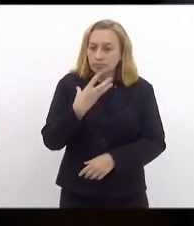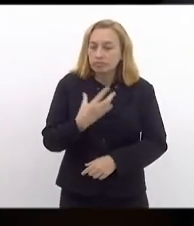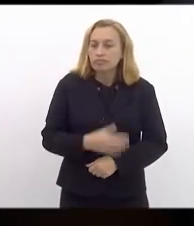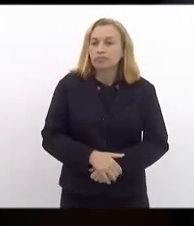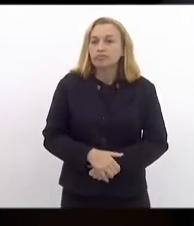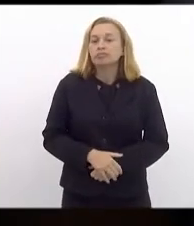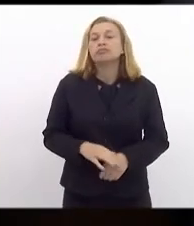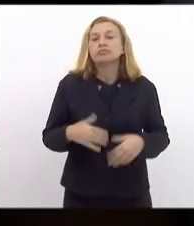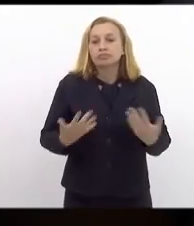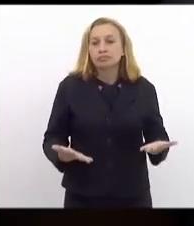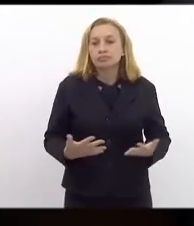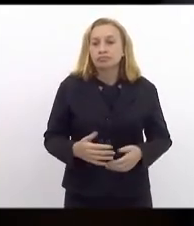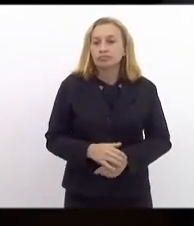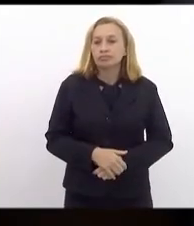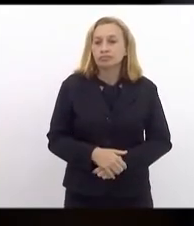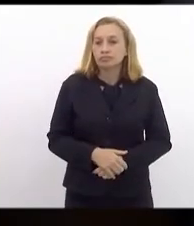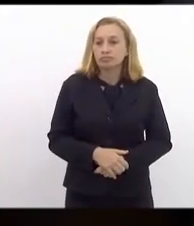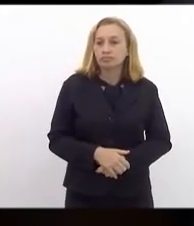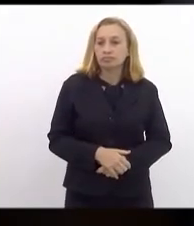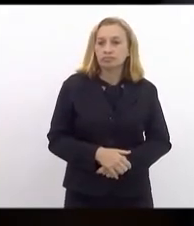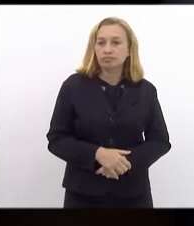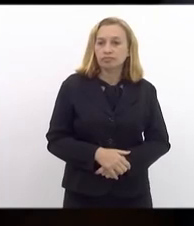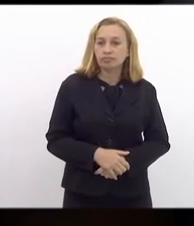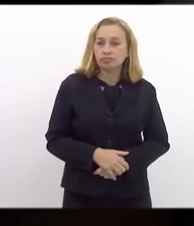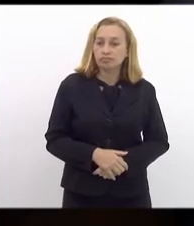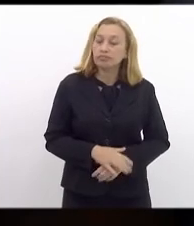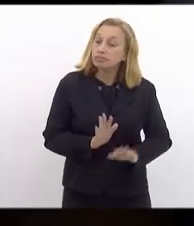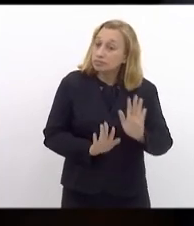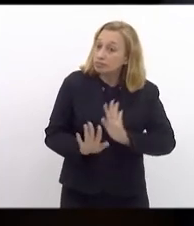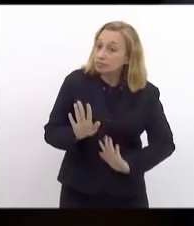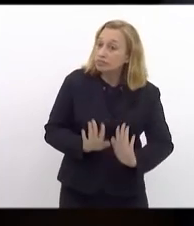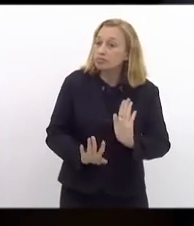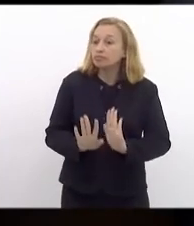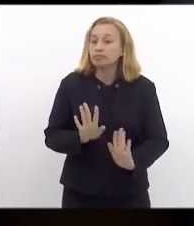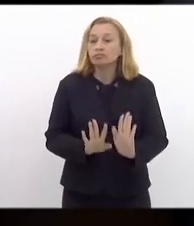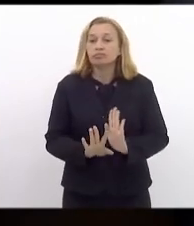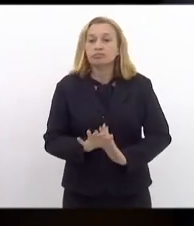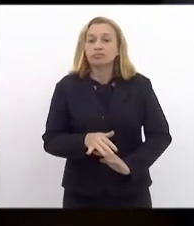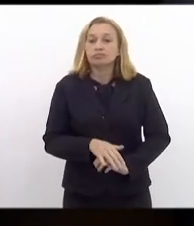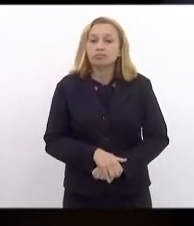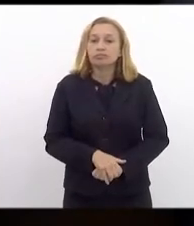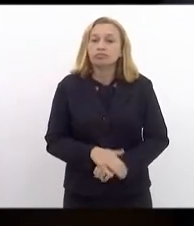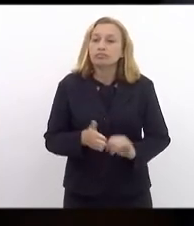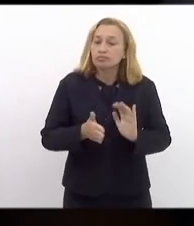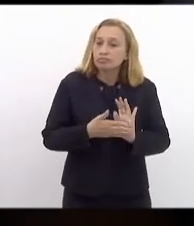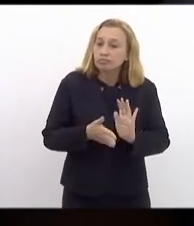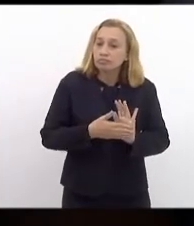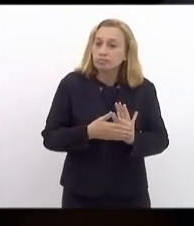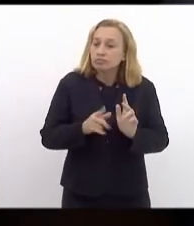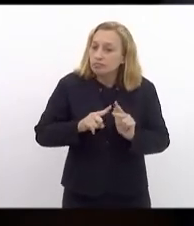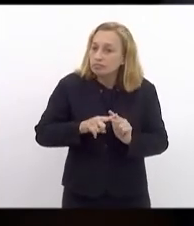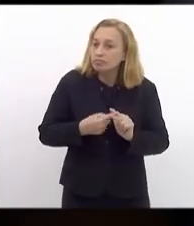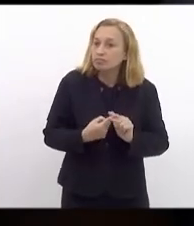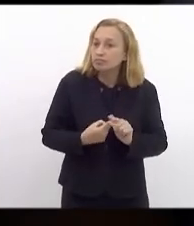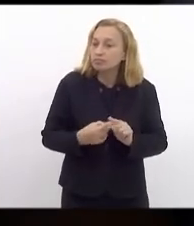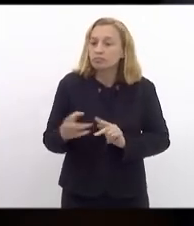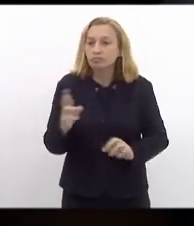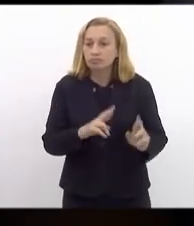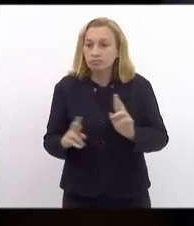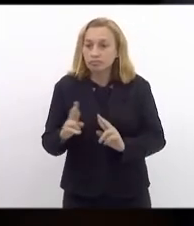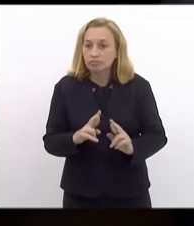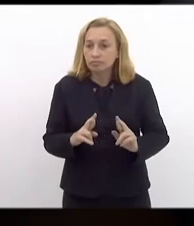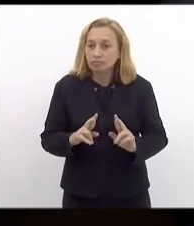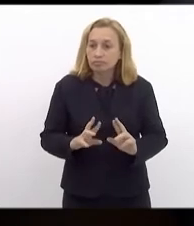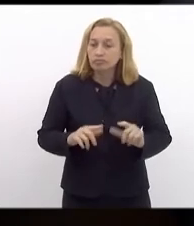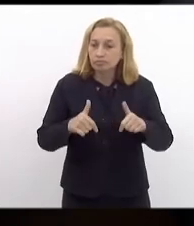então é sempre a ser cautelosos quando propomos alterações em relação aquilo